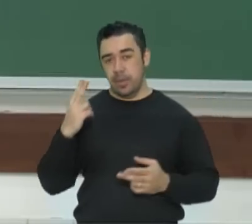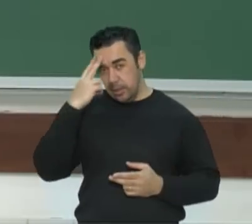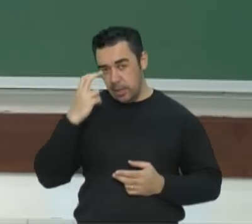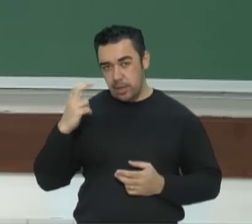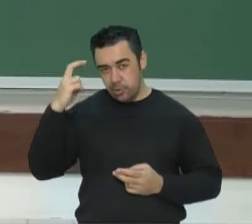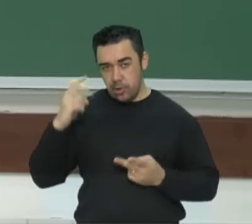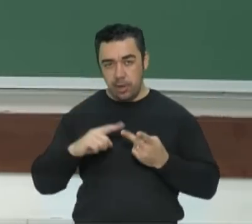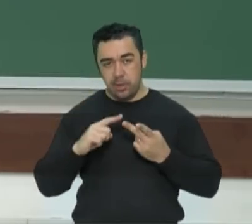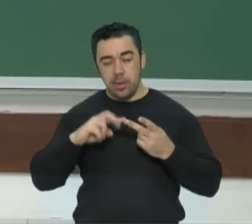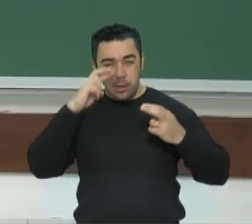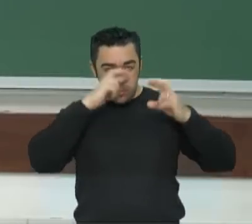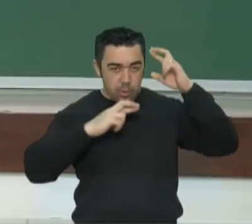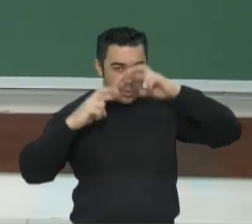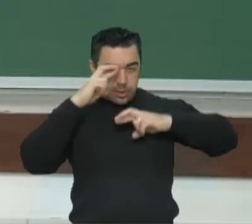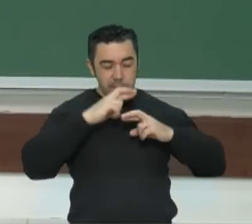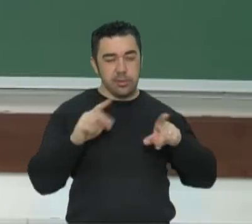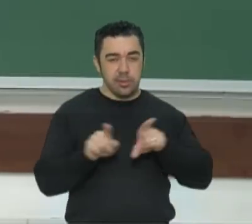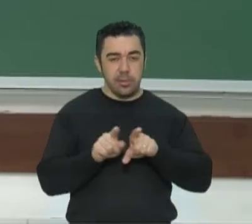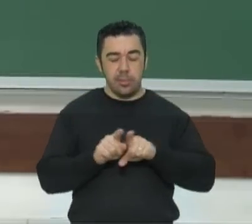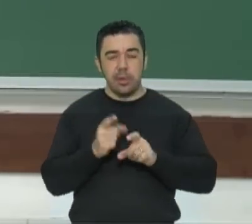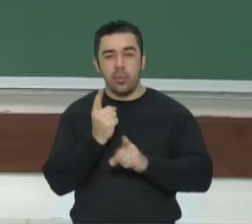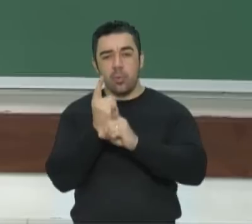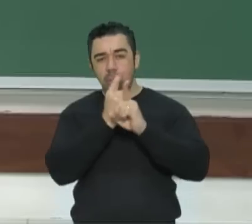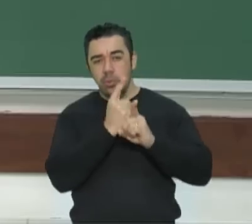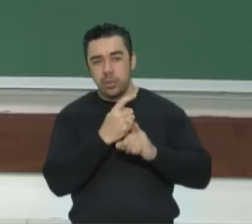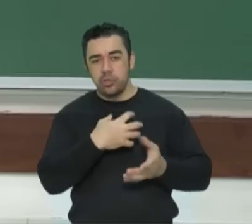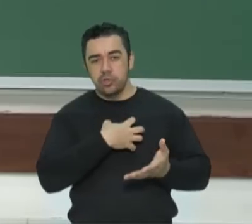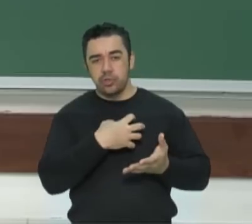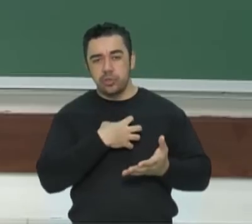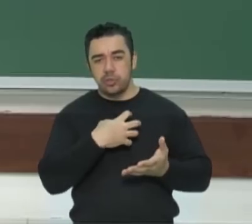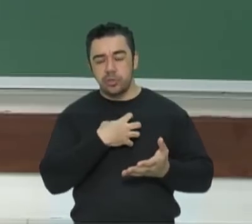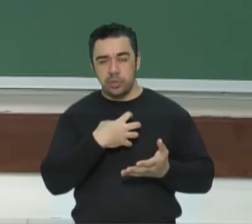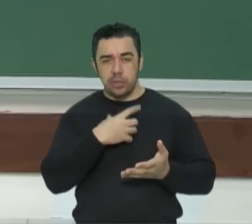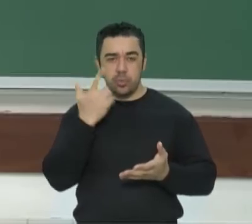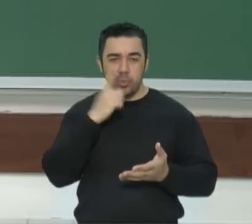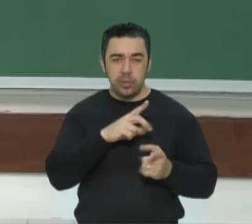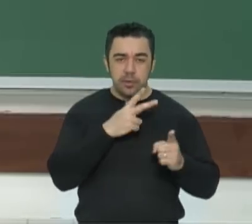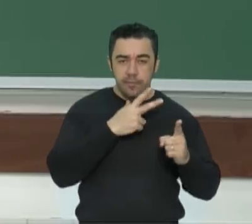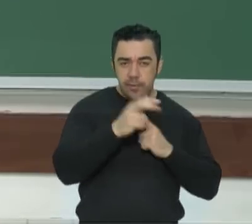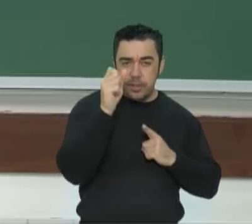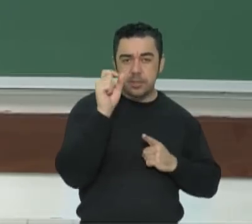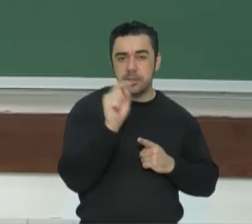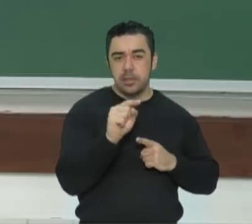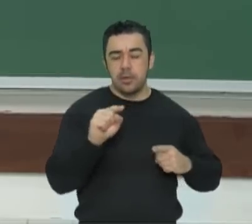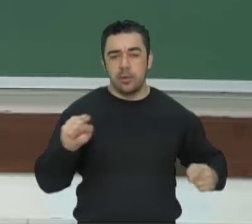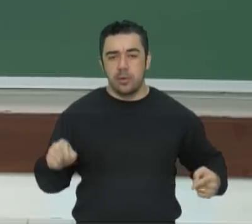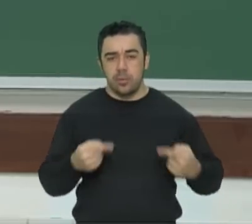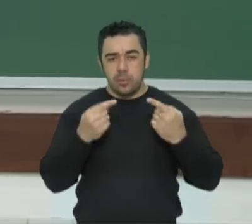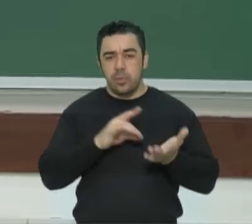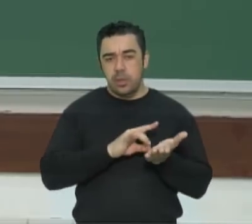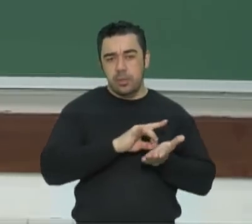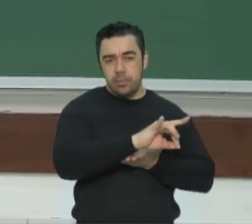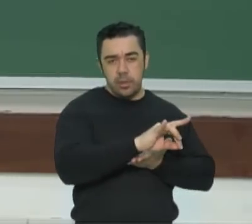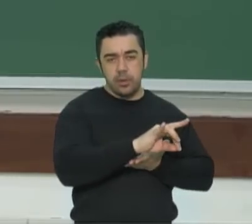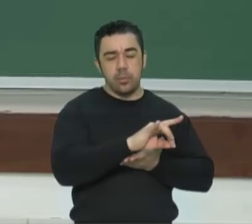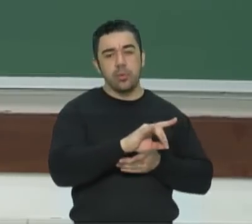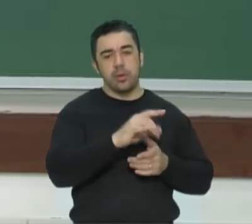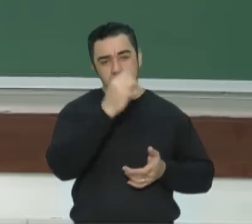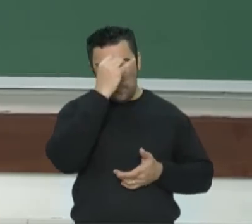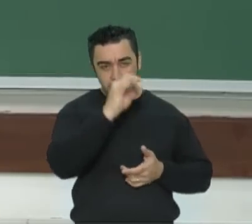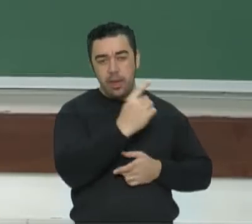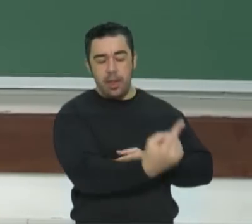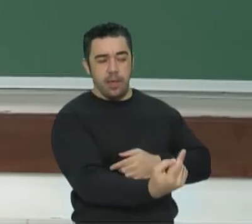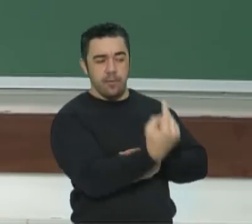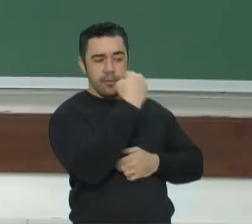inteligência e espionagem, encontrar maneiras para vencer o adversário e impedir que ele te ataque.